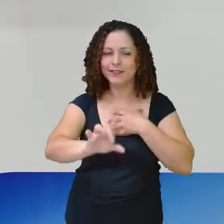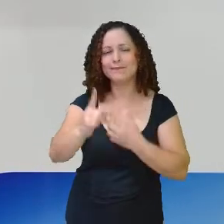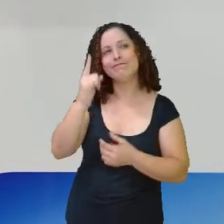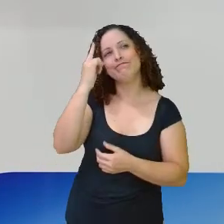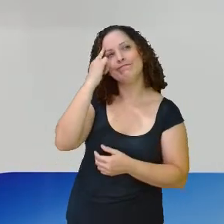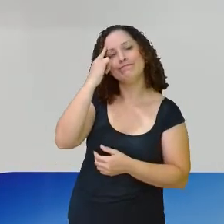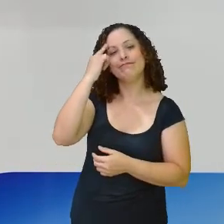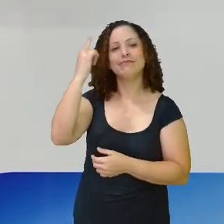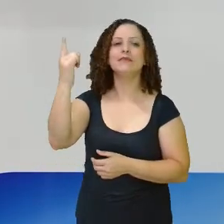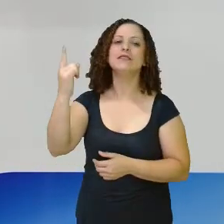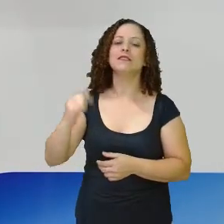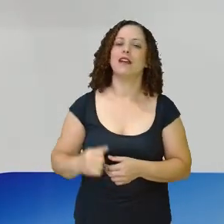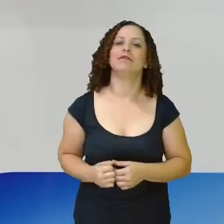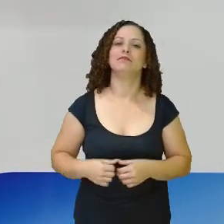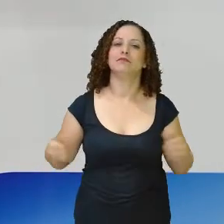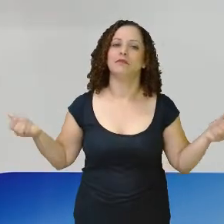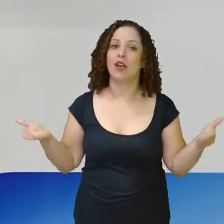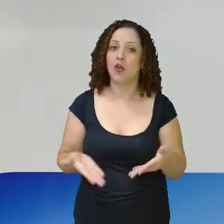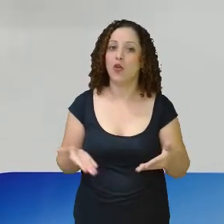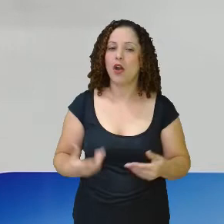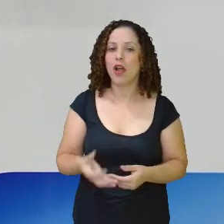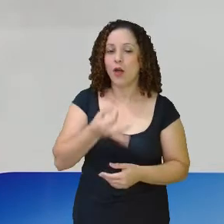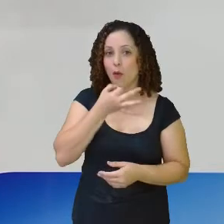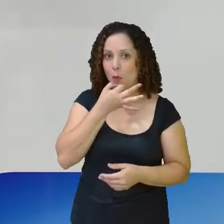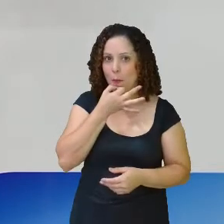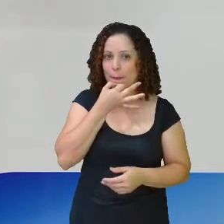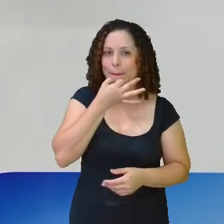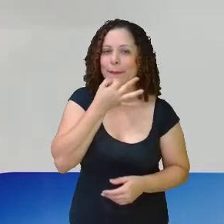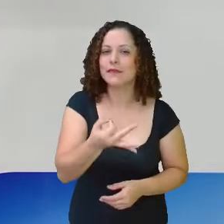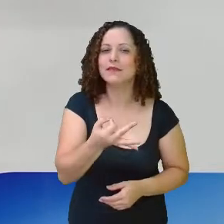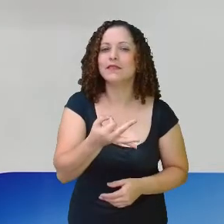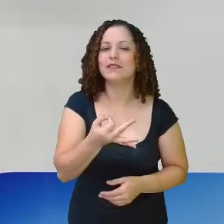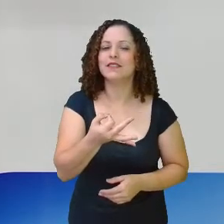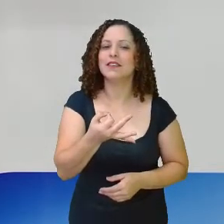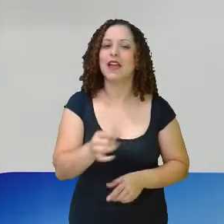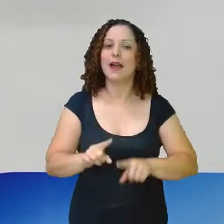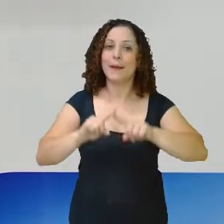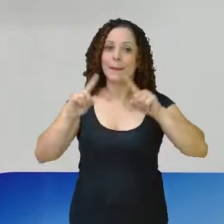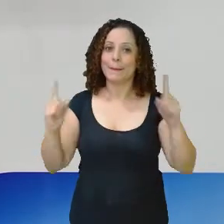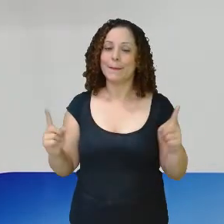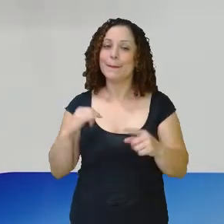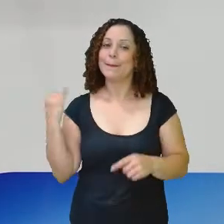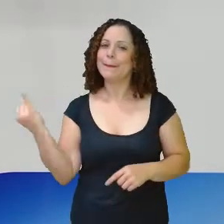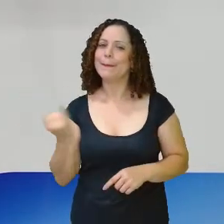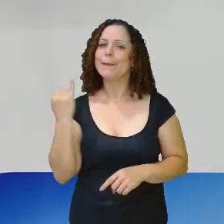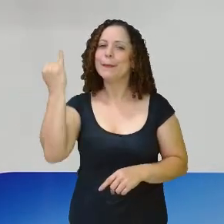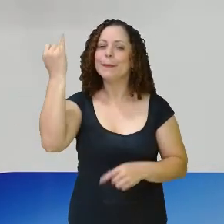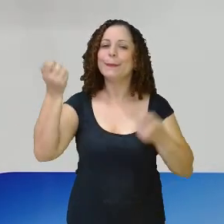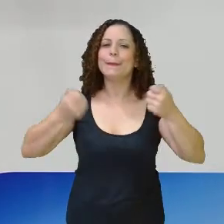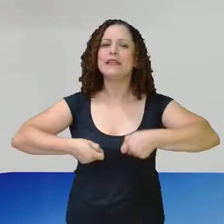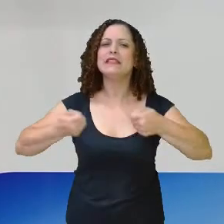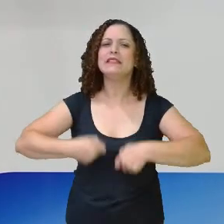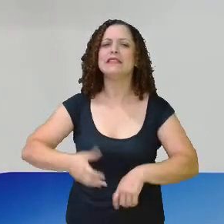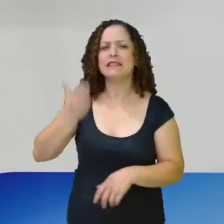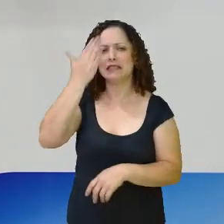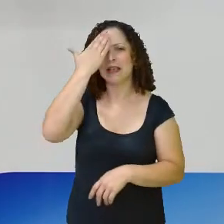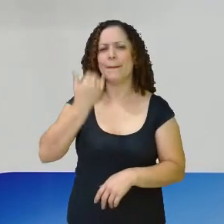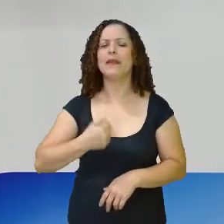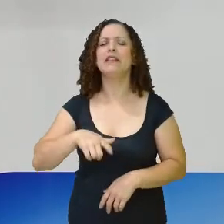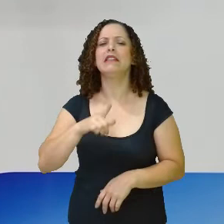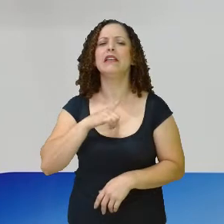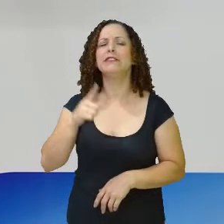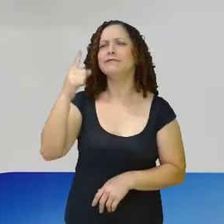Porque aqui a gente está dando uma opinião, a gente está lendo uma opinião, mas também é importante a gente saber se impor ali. Será